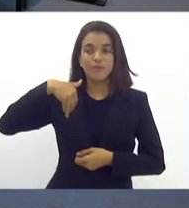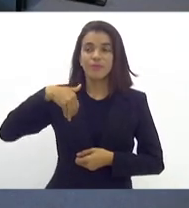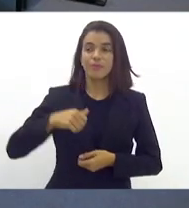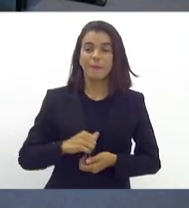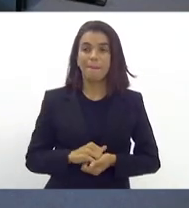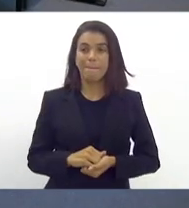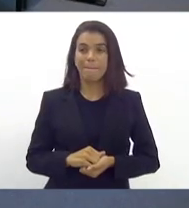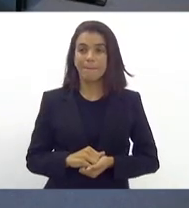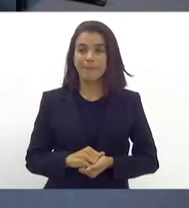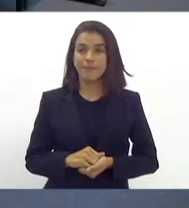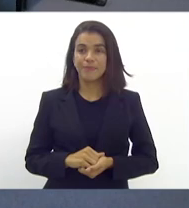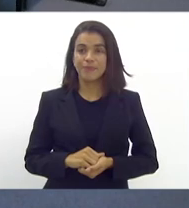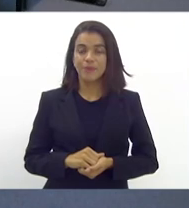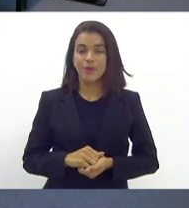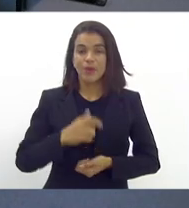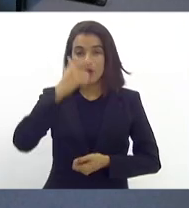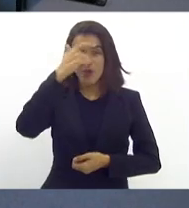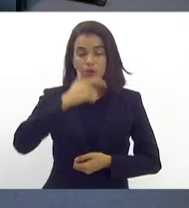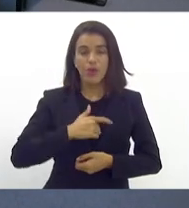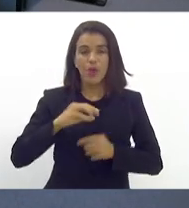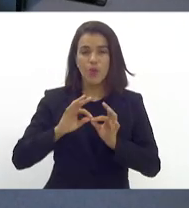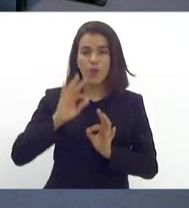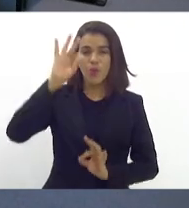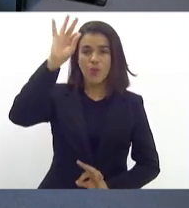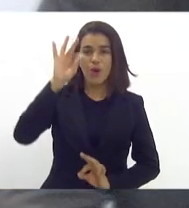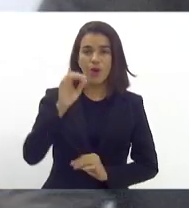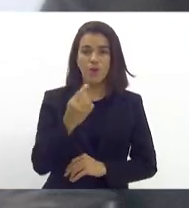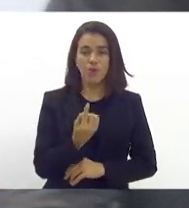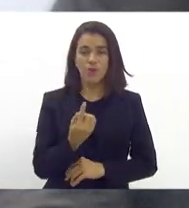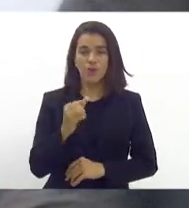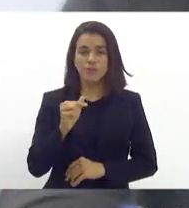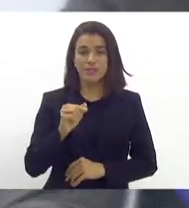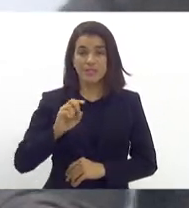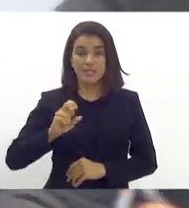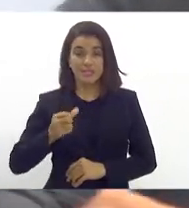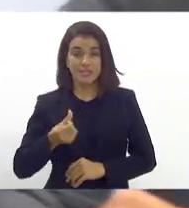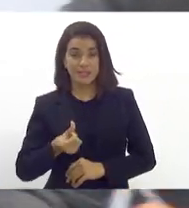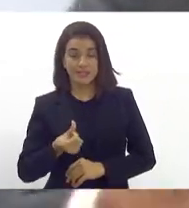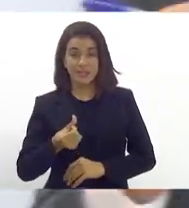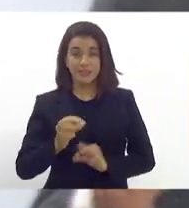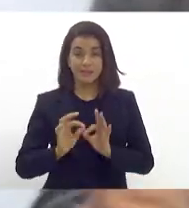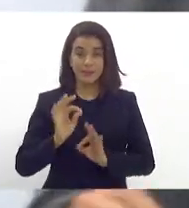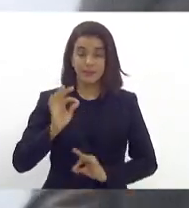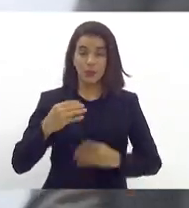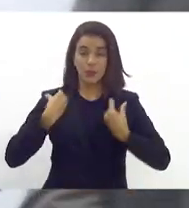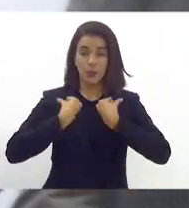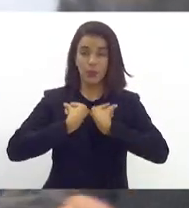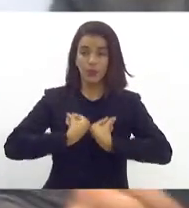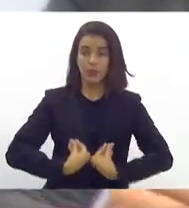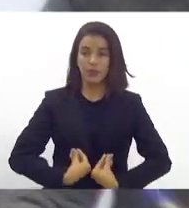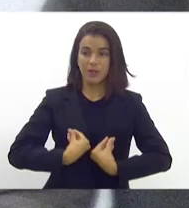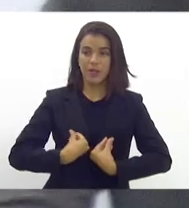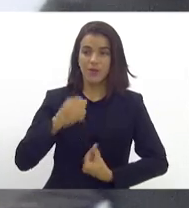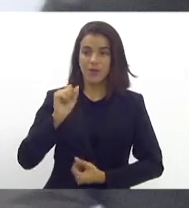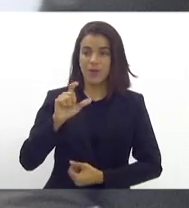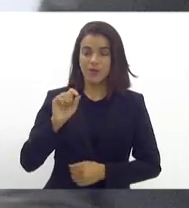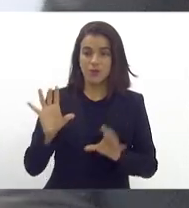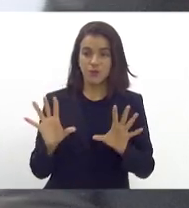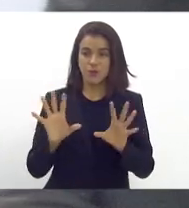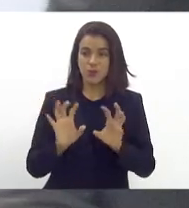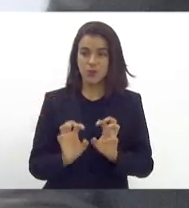um temho 1,76 de altura tô com um terno azul escuro